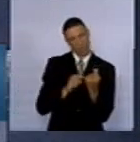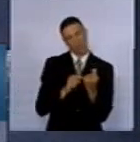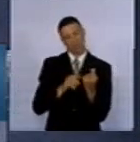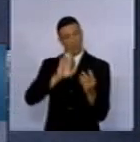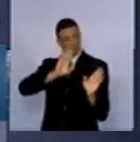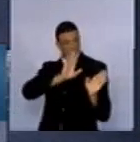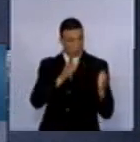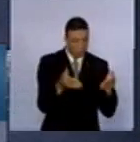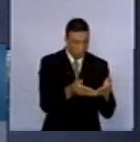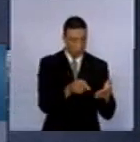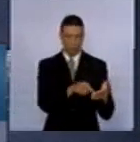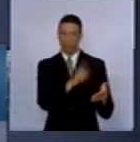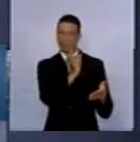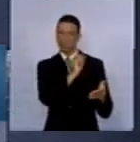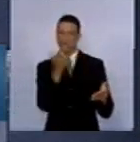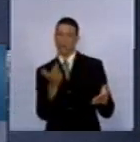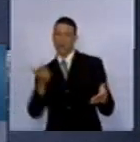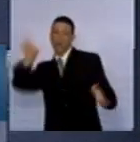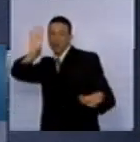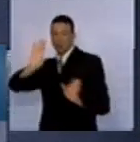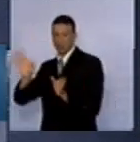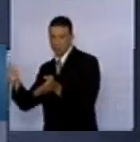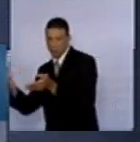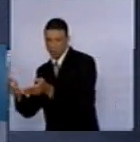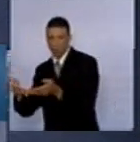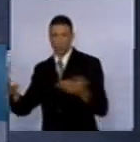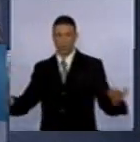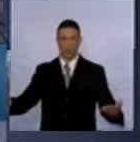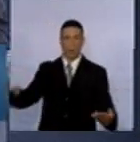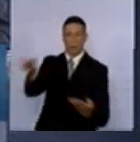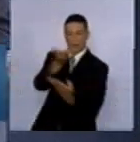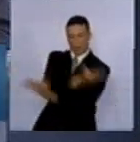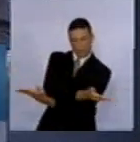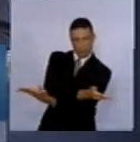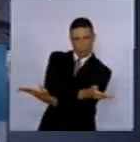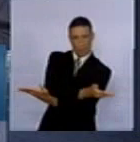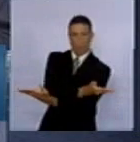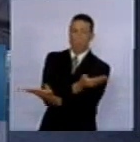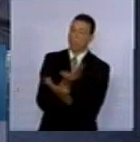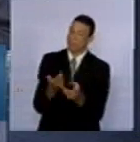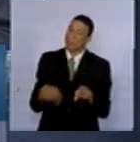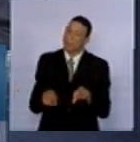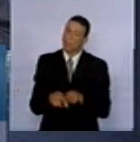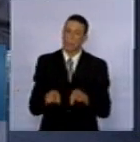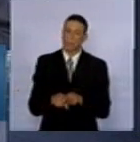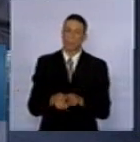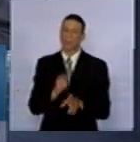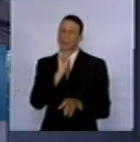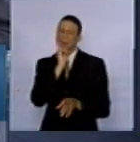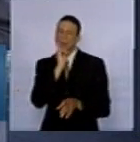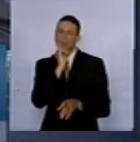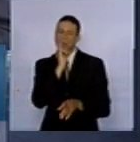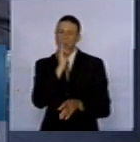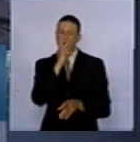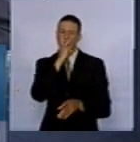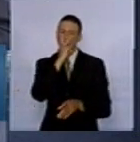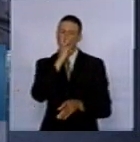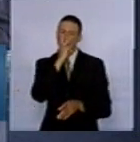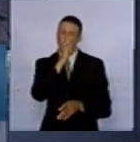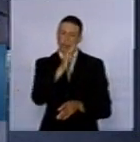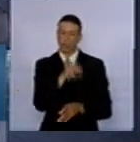este fundo que foi transferido para essa função e que também tem uma condição